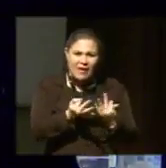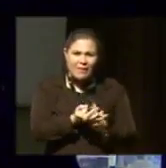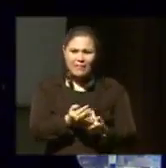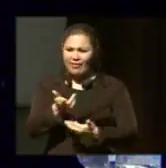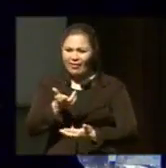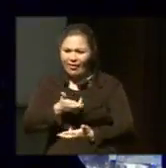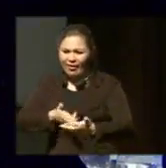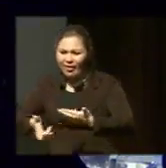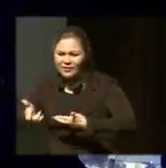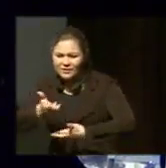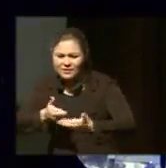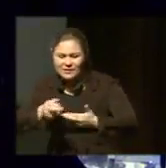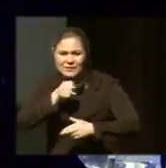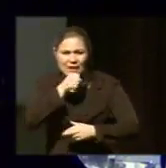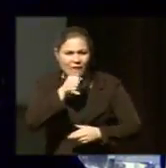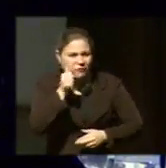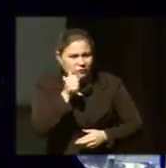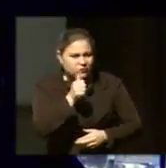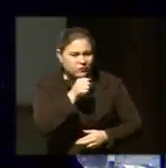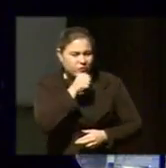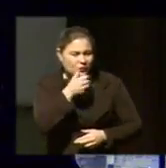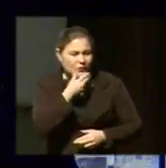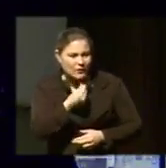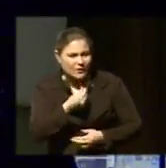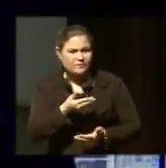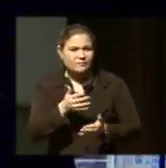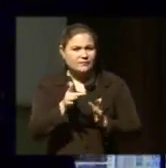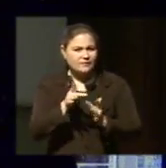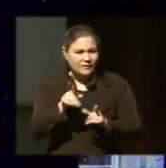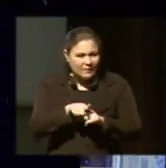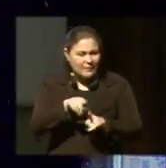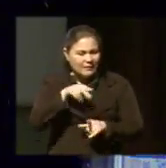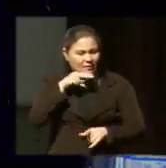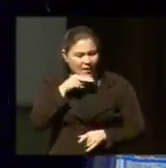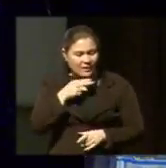da relação entre avós e netos, né? E